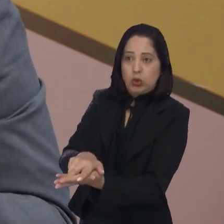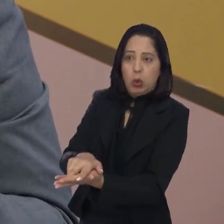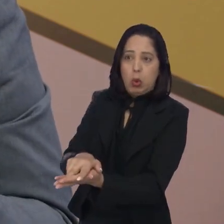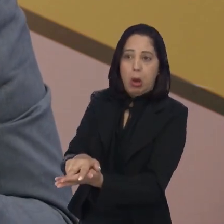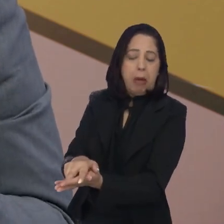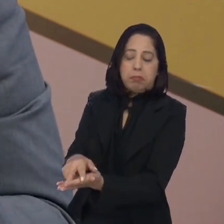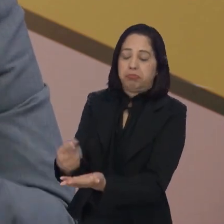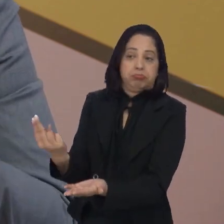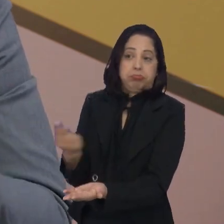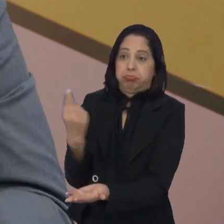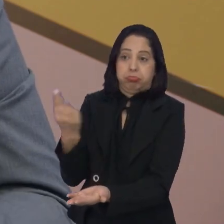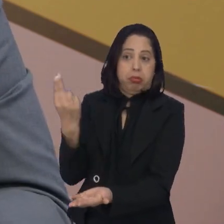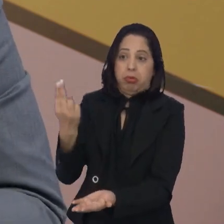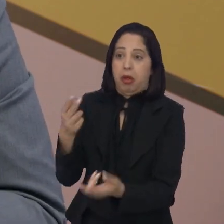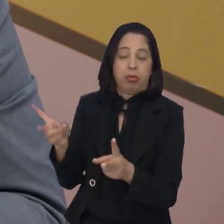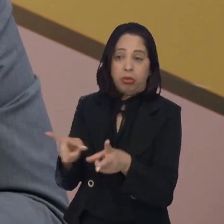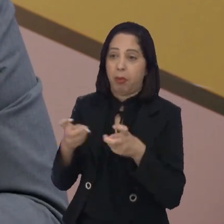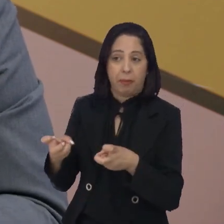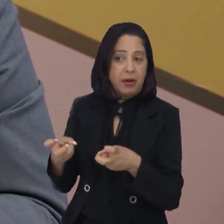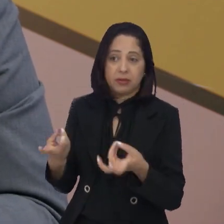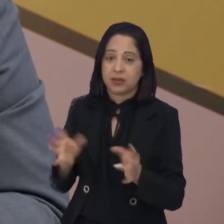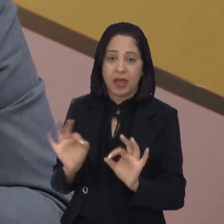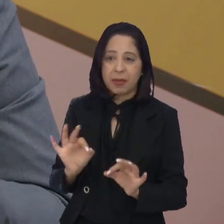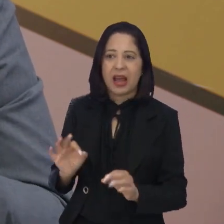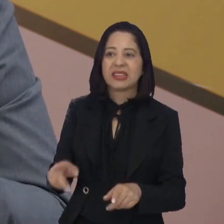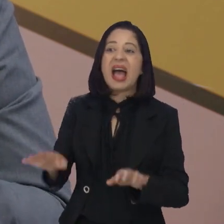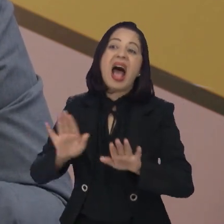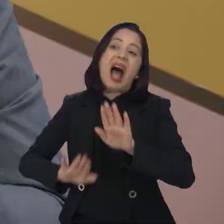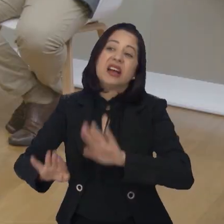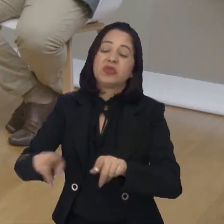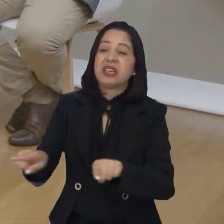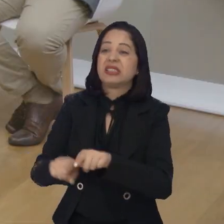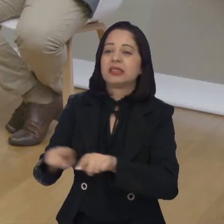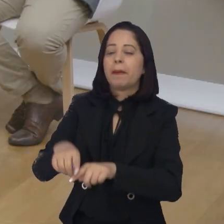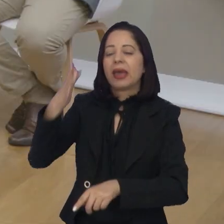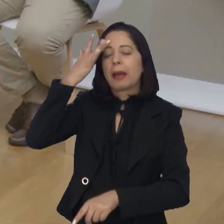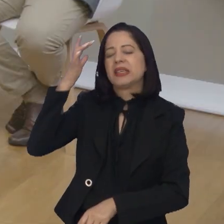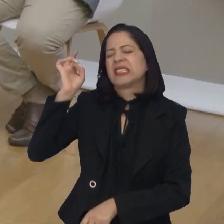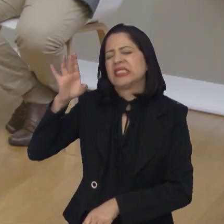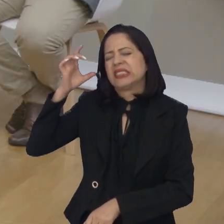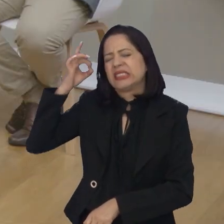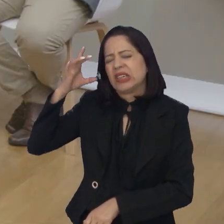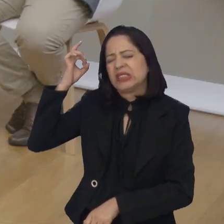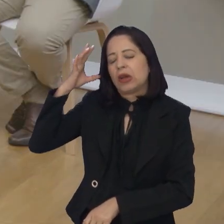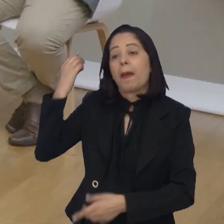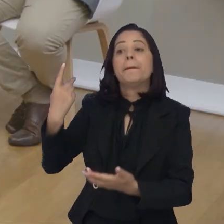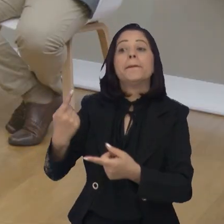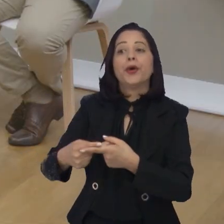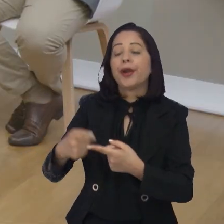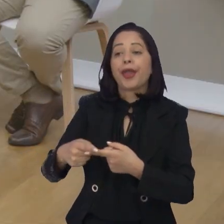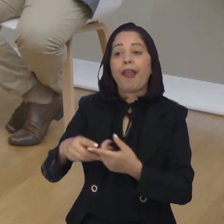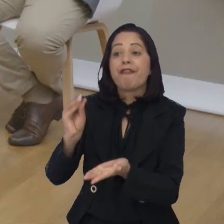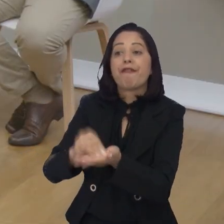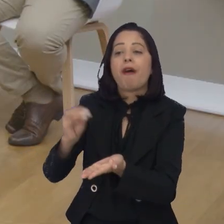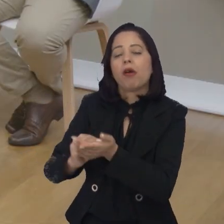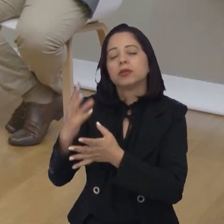o dia, acordar com dor de cabeça, por exemplo. Porque não dormiu direito à noite. Porque não dormiu direito à noite. Muitas vezes a pessoa não